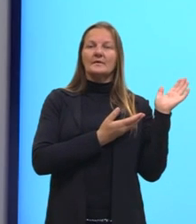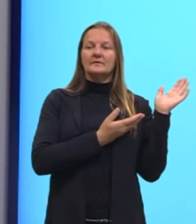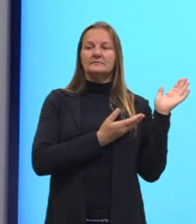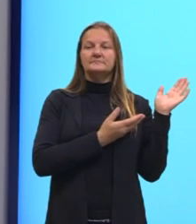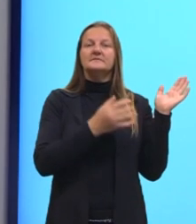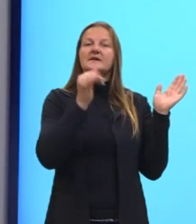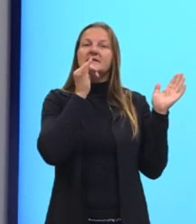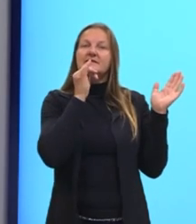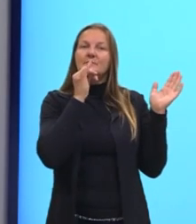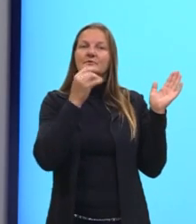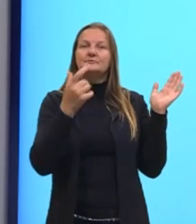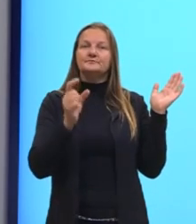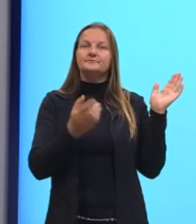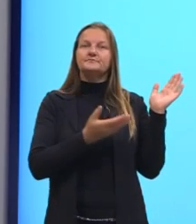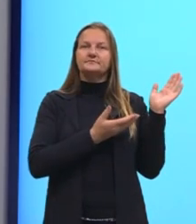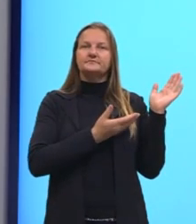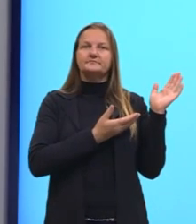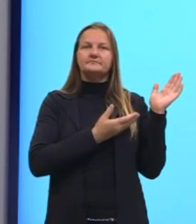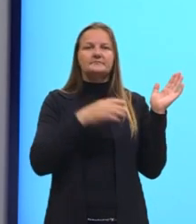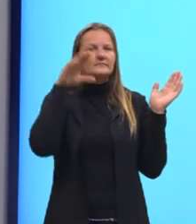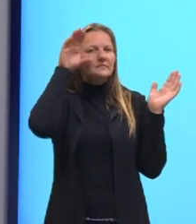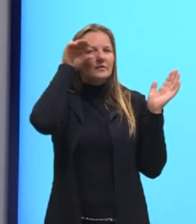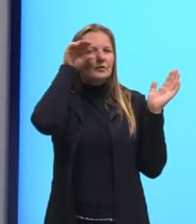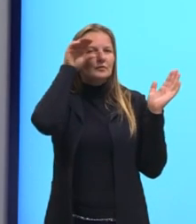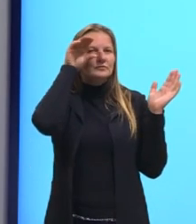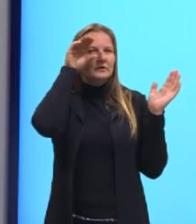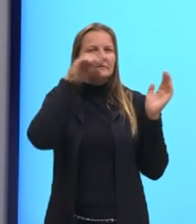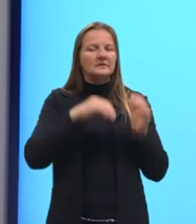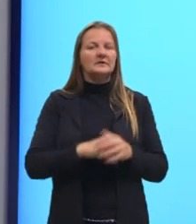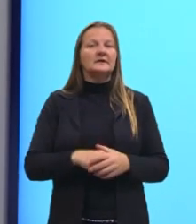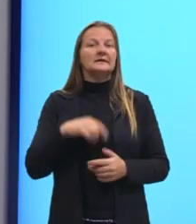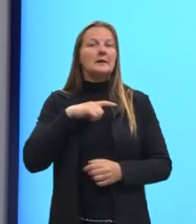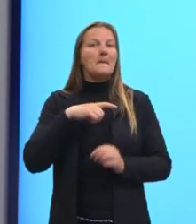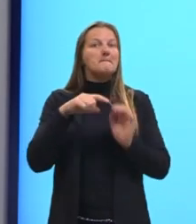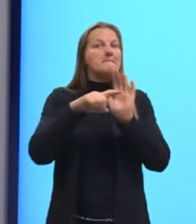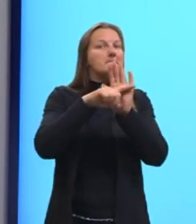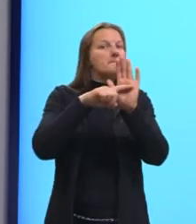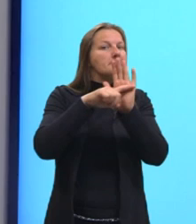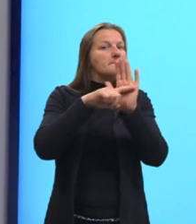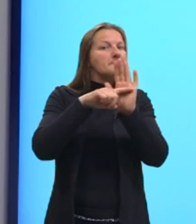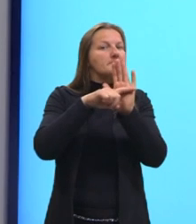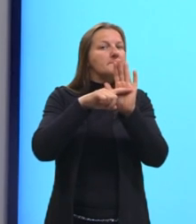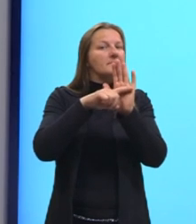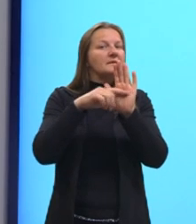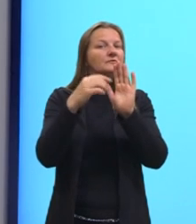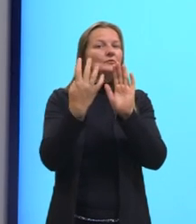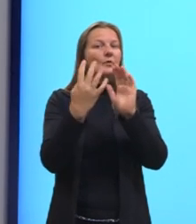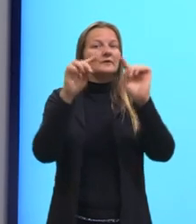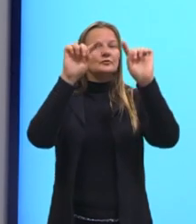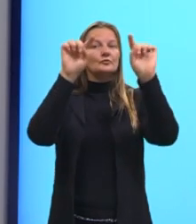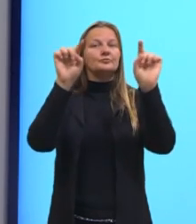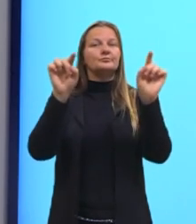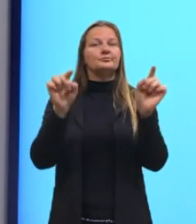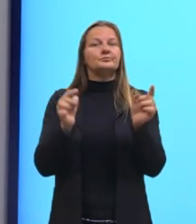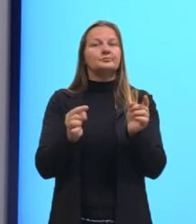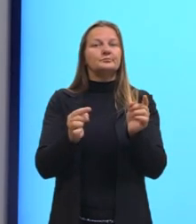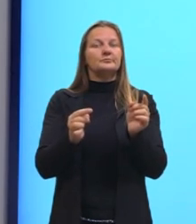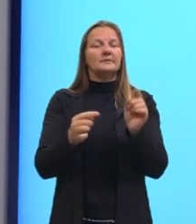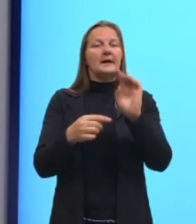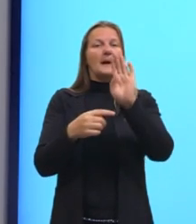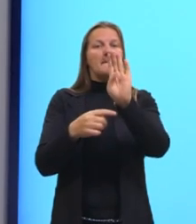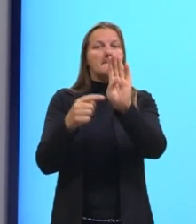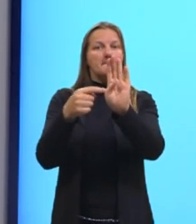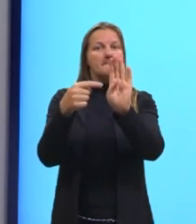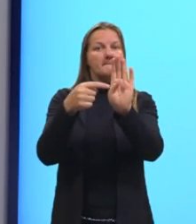outro exemplo então e observe que nós temos agora o -4 sendo a base então